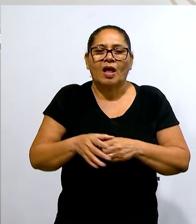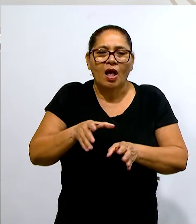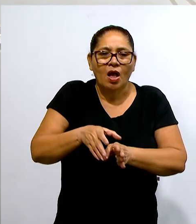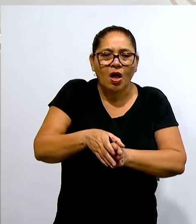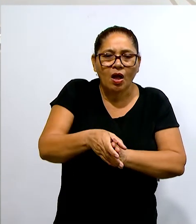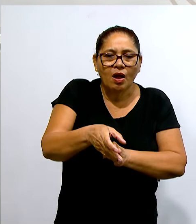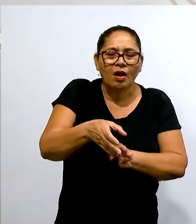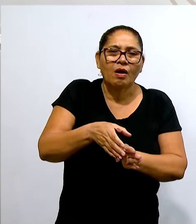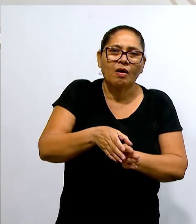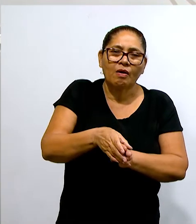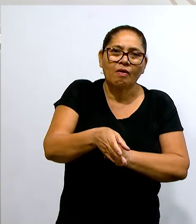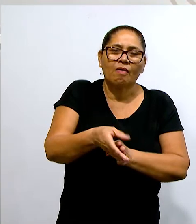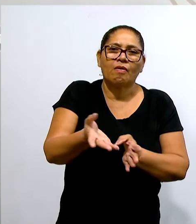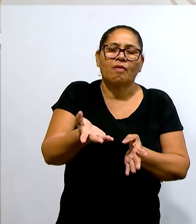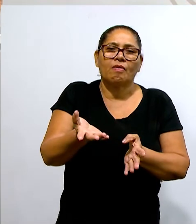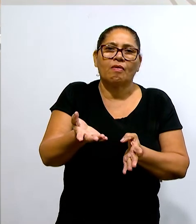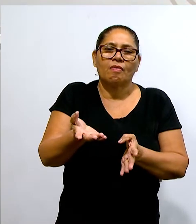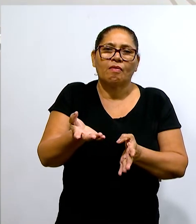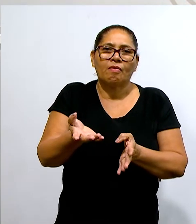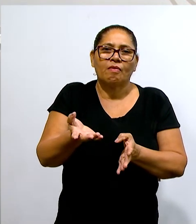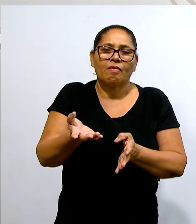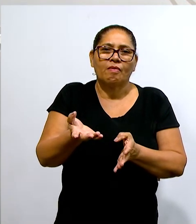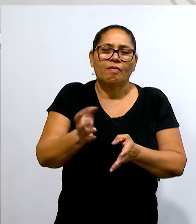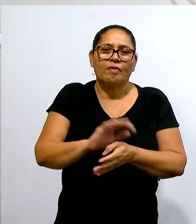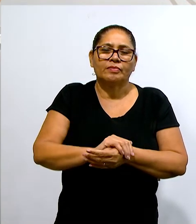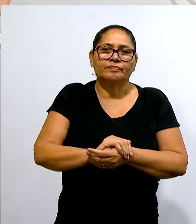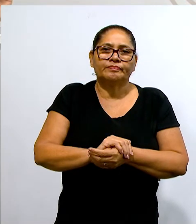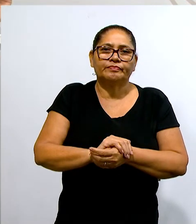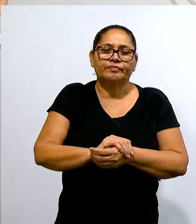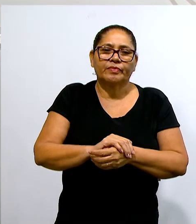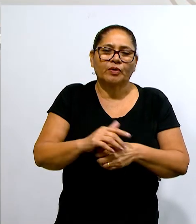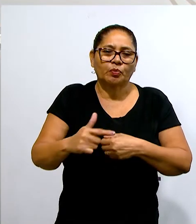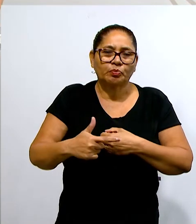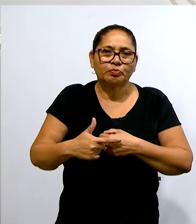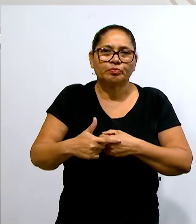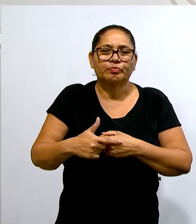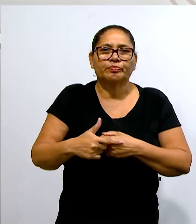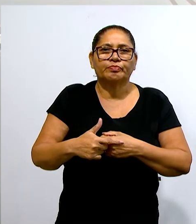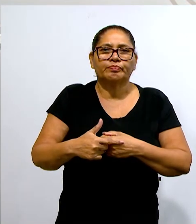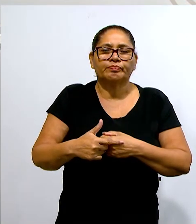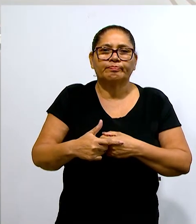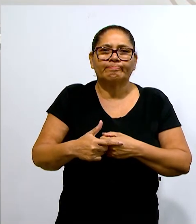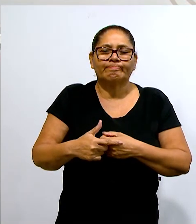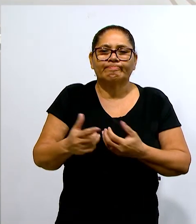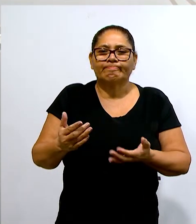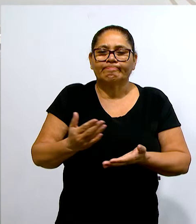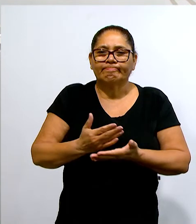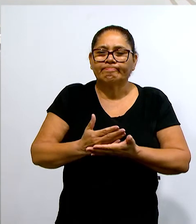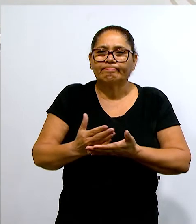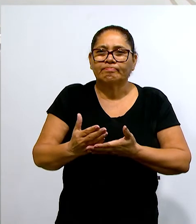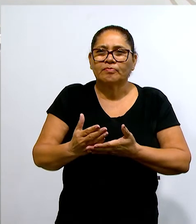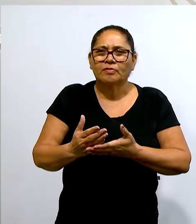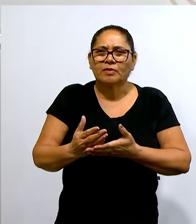orientador, é um elemento inicial que você deve sempre se